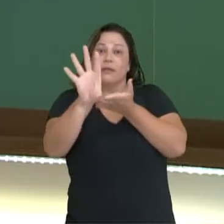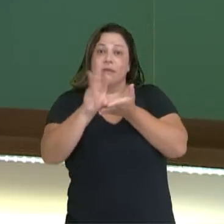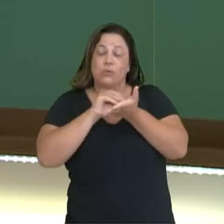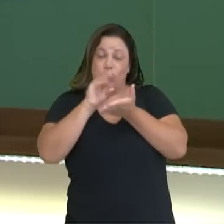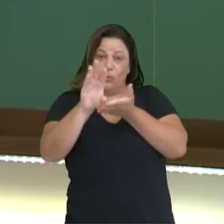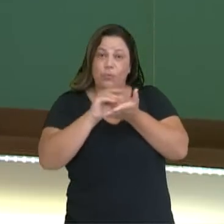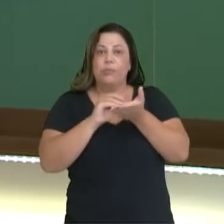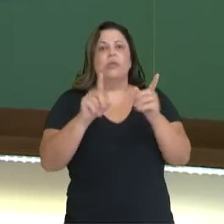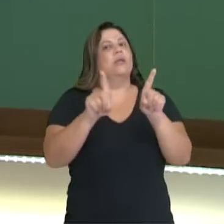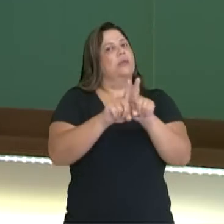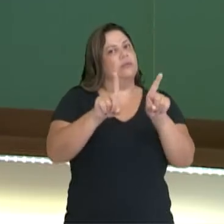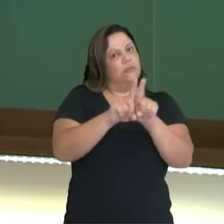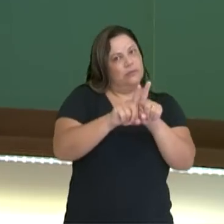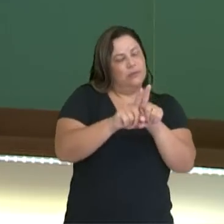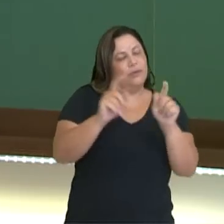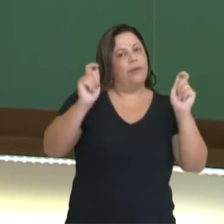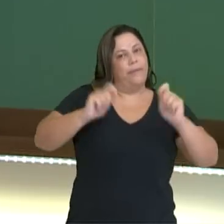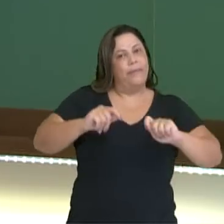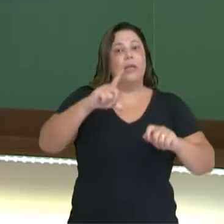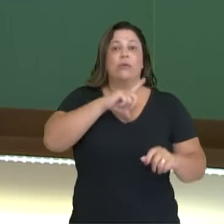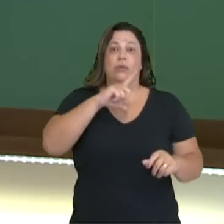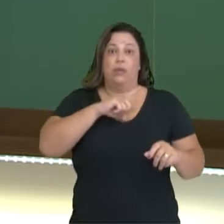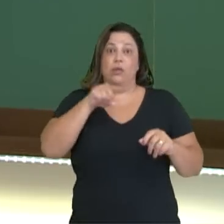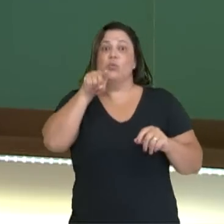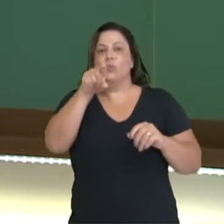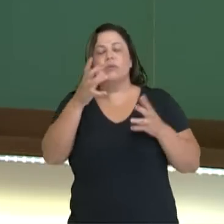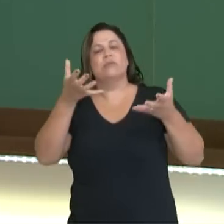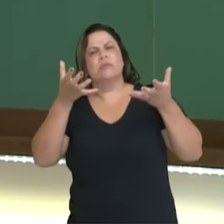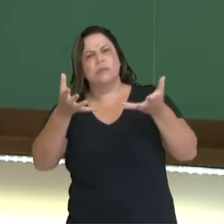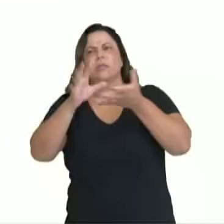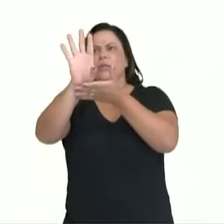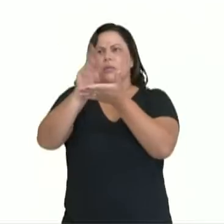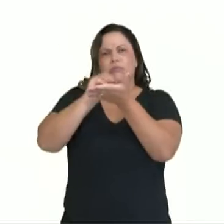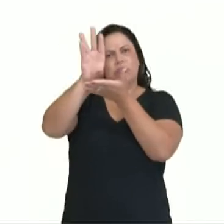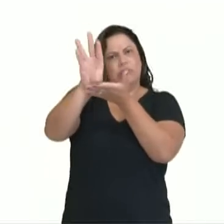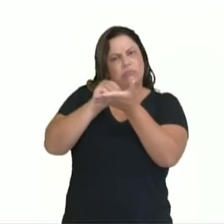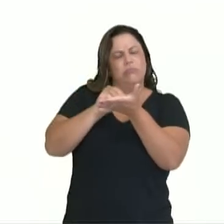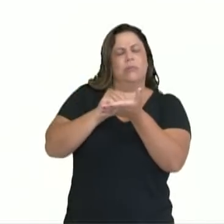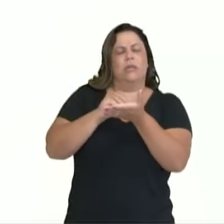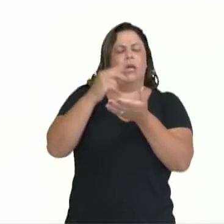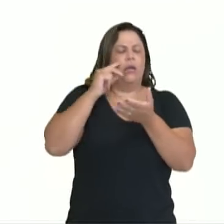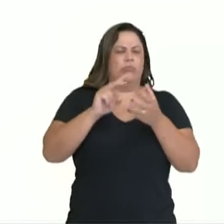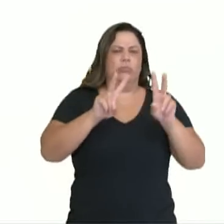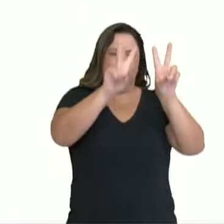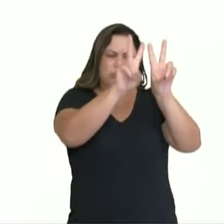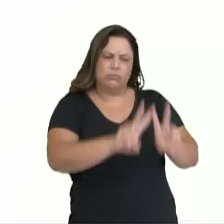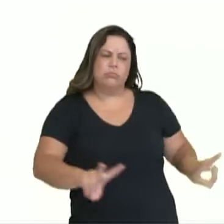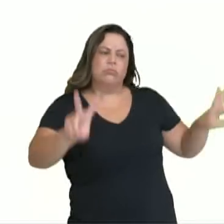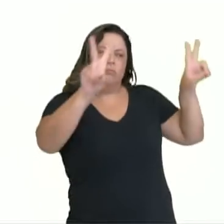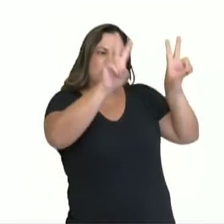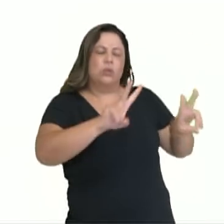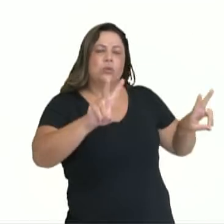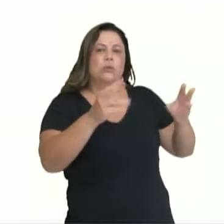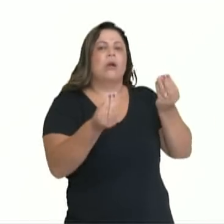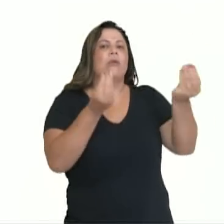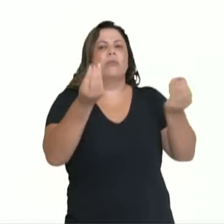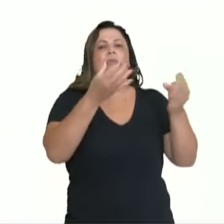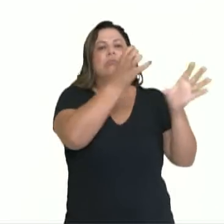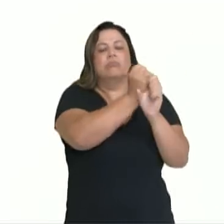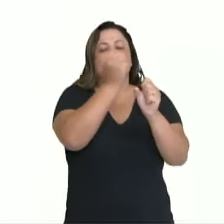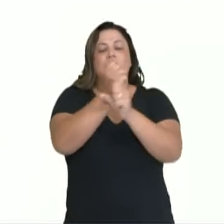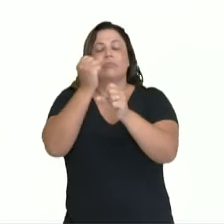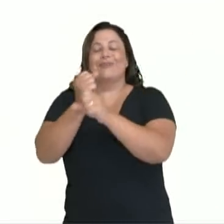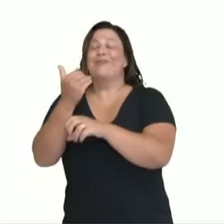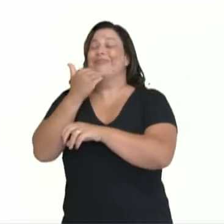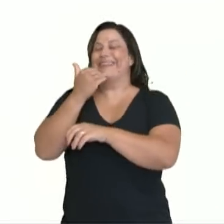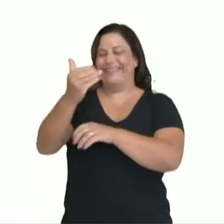que você tem, também aquilo que você quer. Se você consegue anotar o que você tem, você consegue visualizar como calcular o que se pede